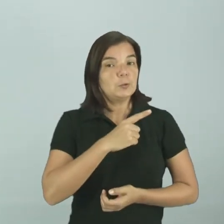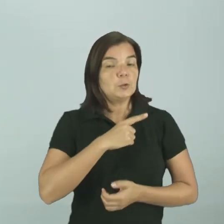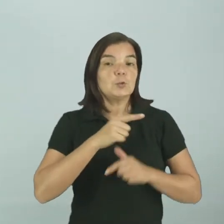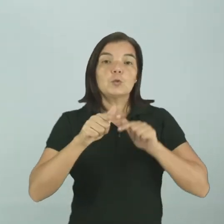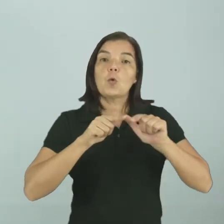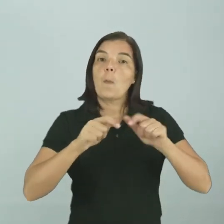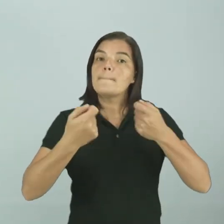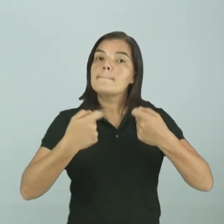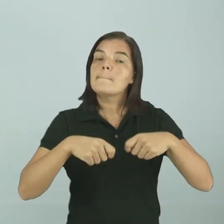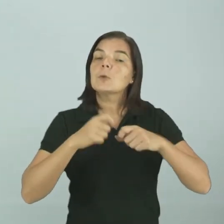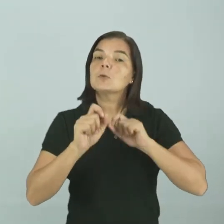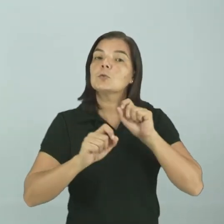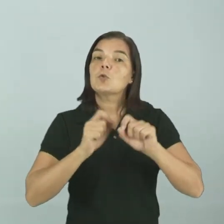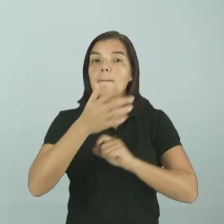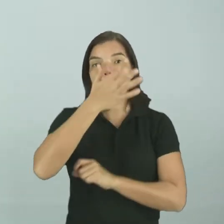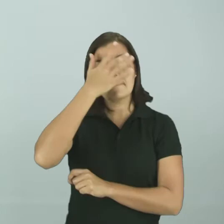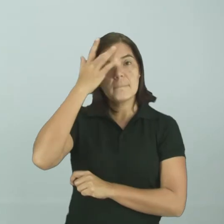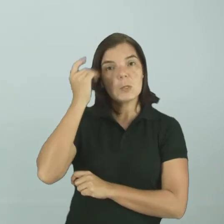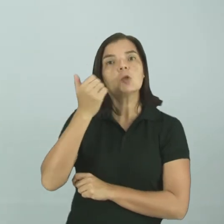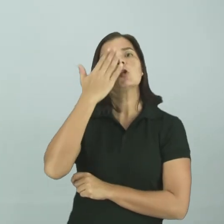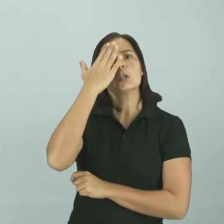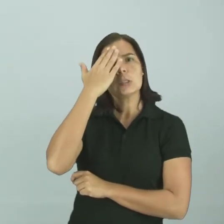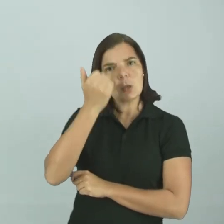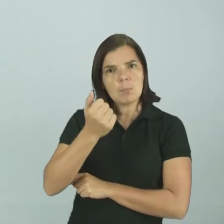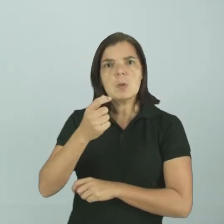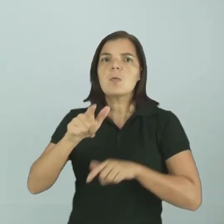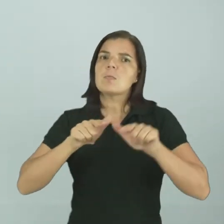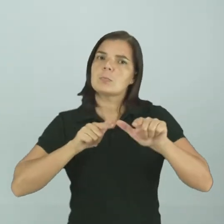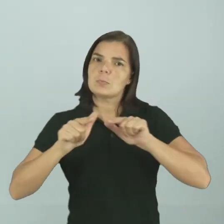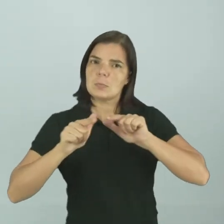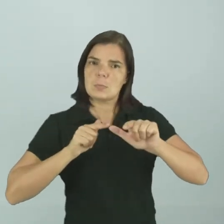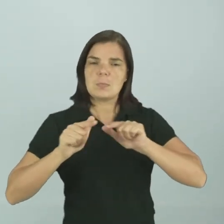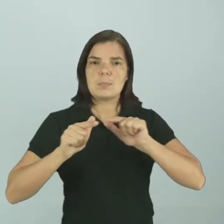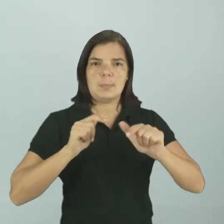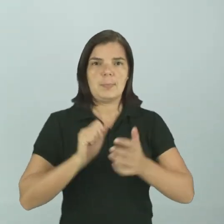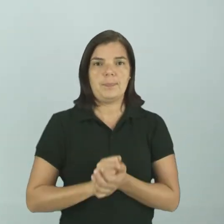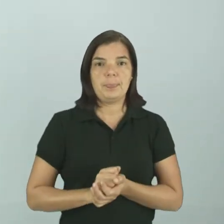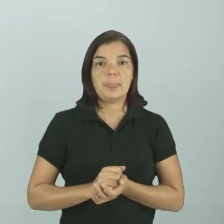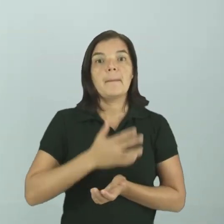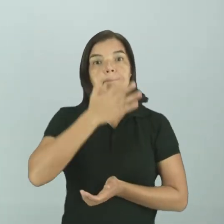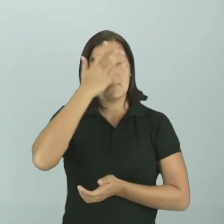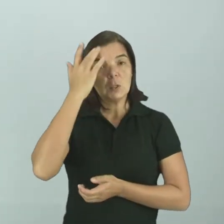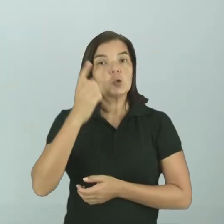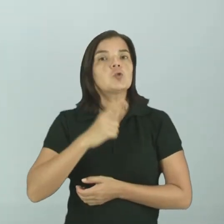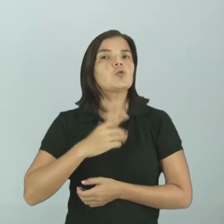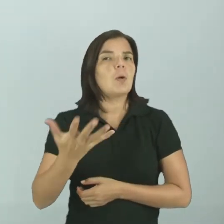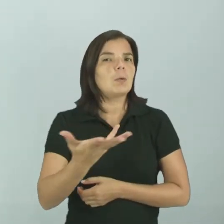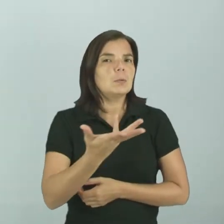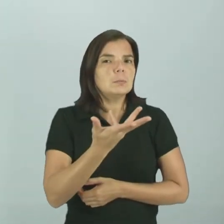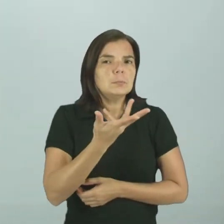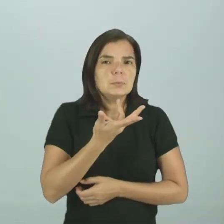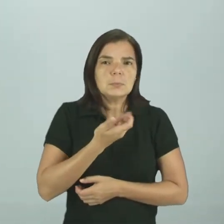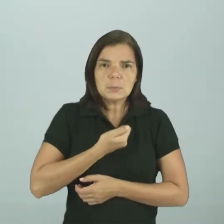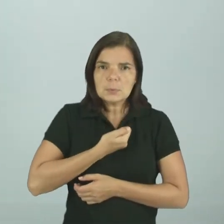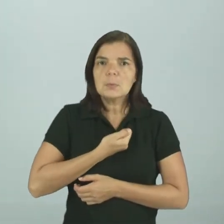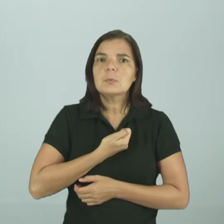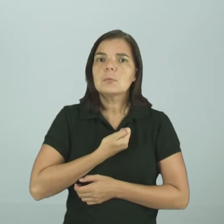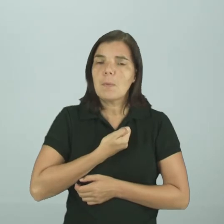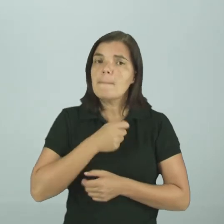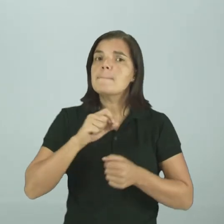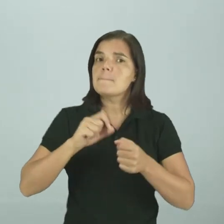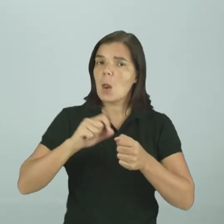trabalho, eles precisavam de quê? De pessoas que sabiam fazer isso. Pessoas que tinham habilidades para fazer